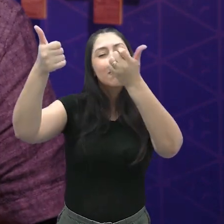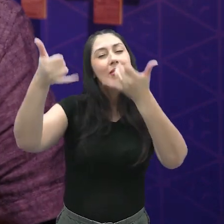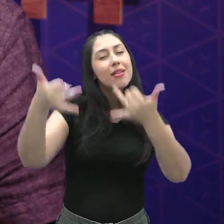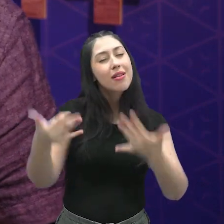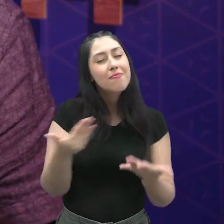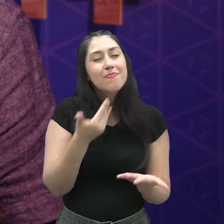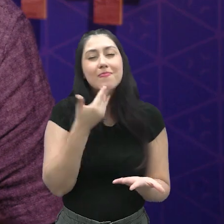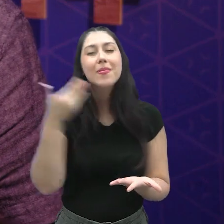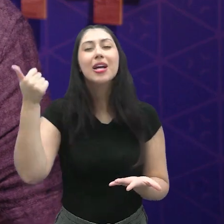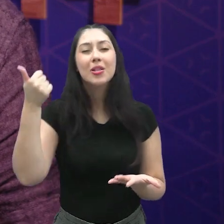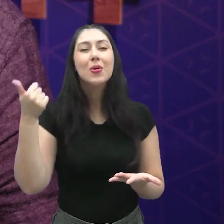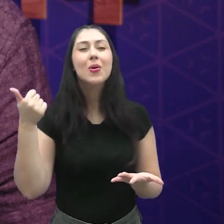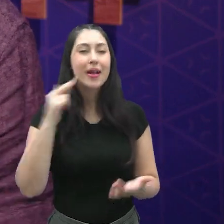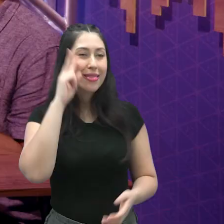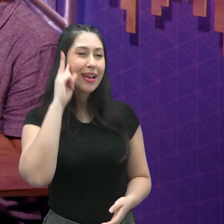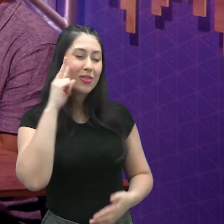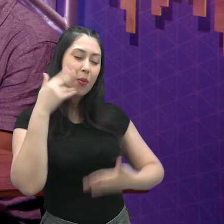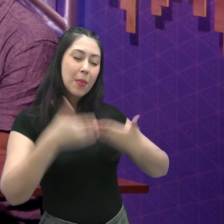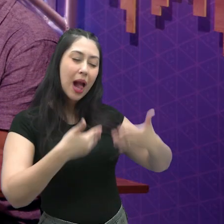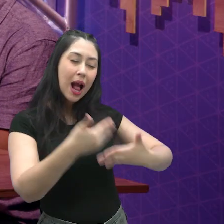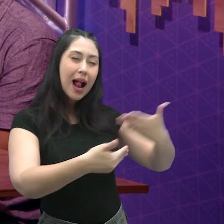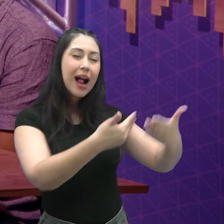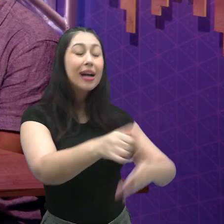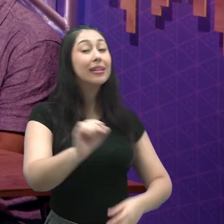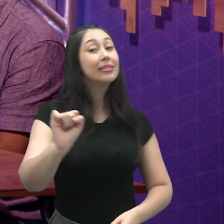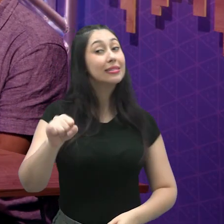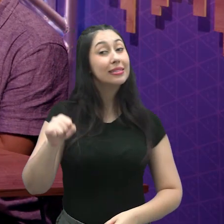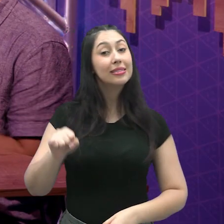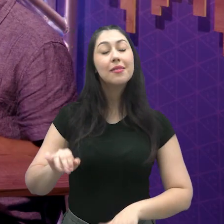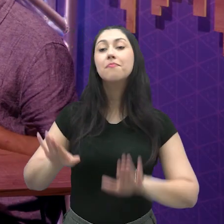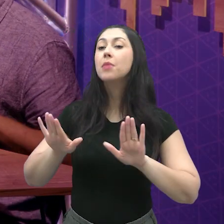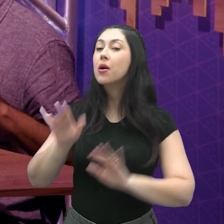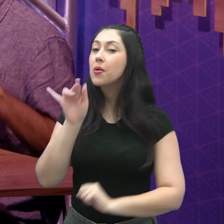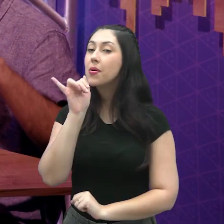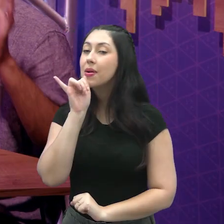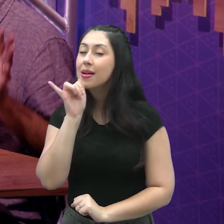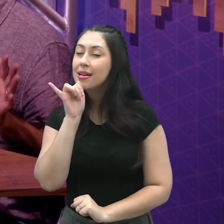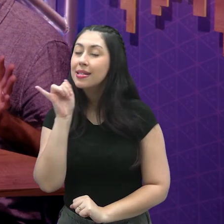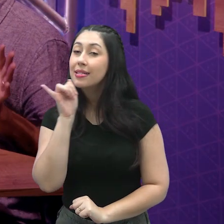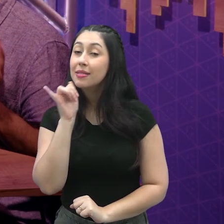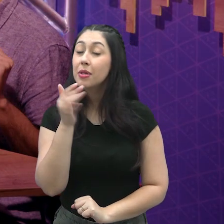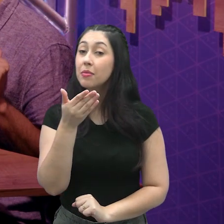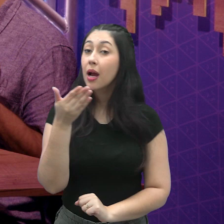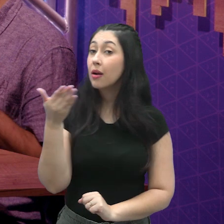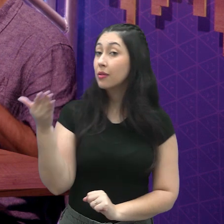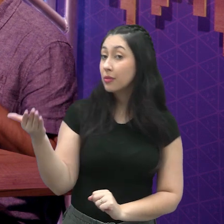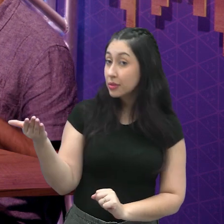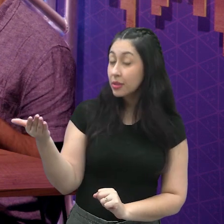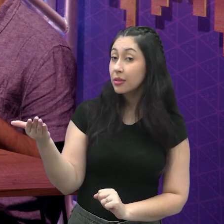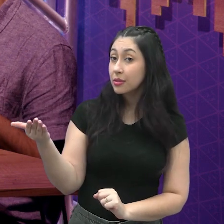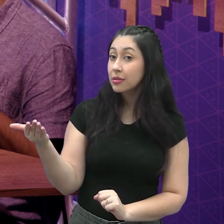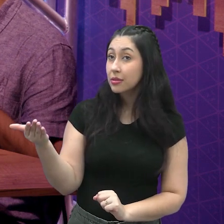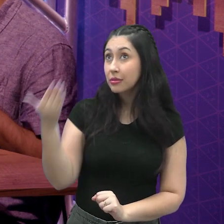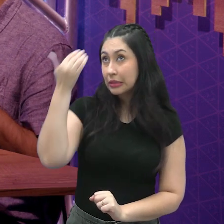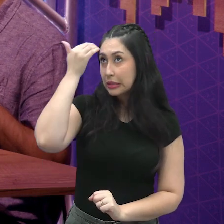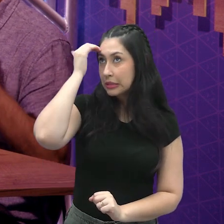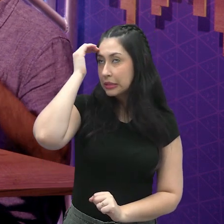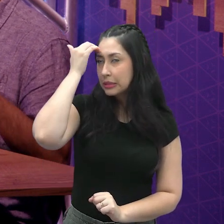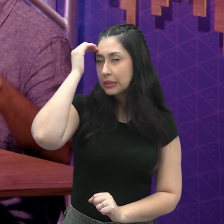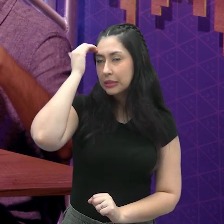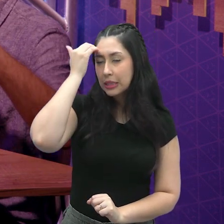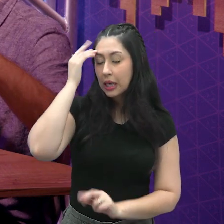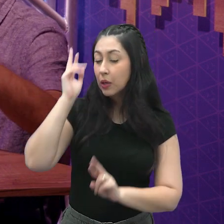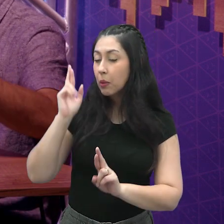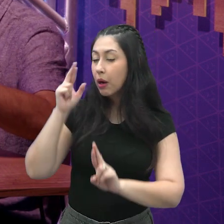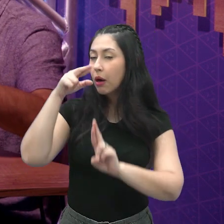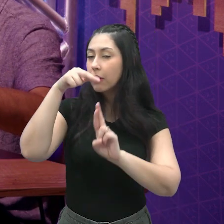falar mais Desse do histórico, passo a né? passo, do histórico, mas um exemplo para a galera ter aí na